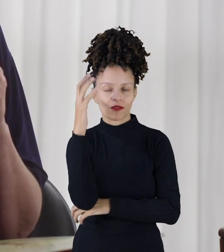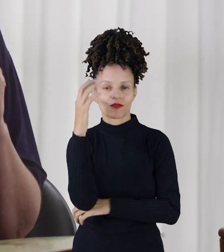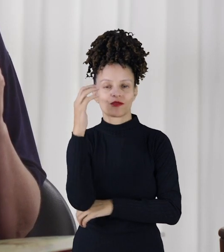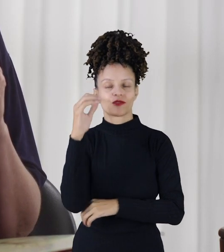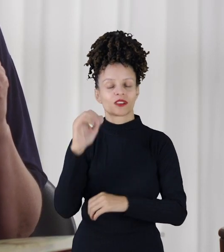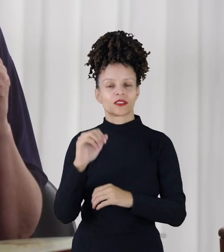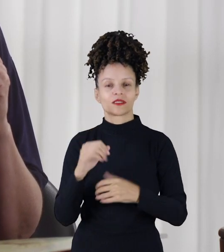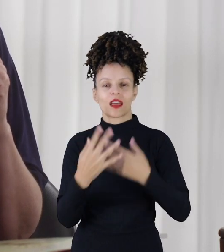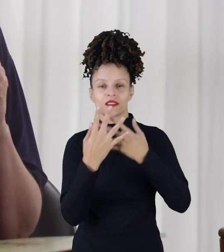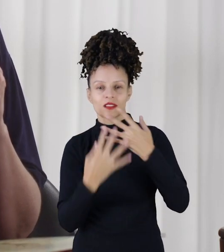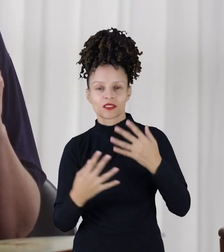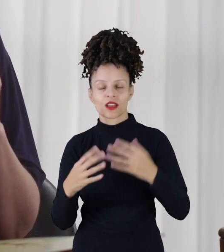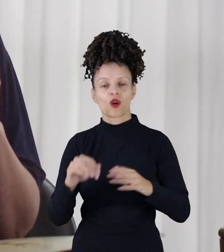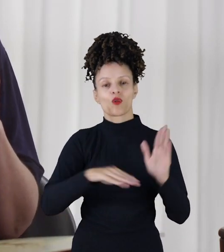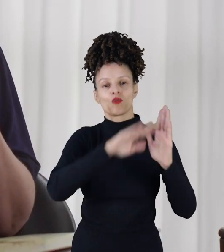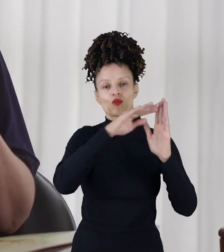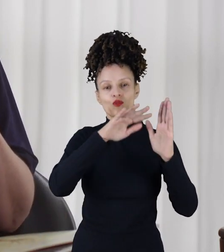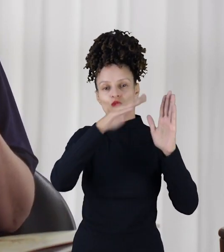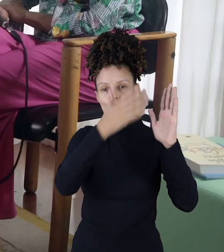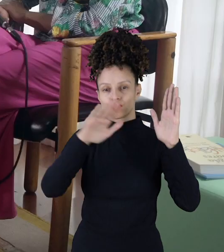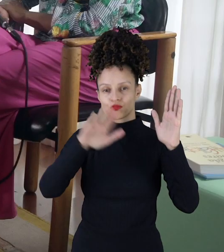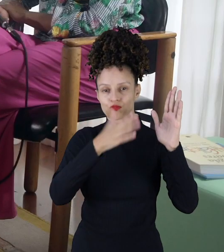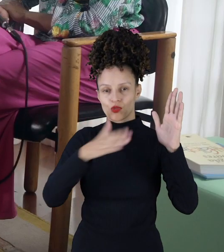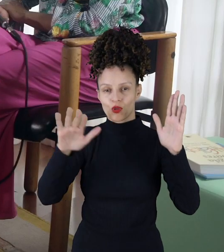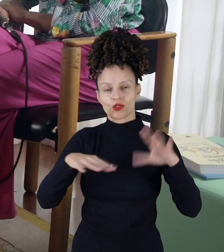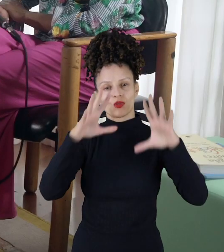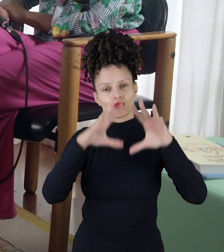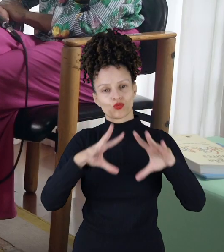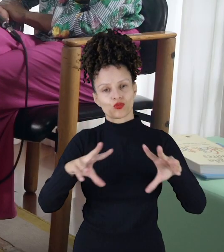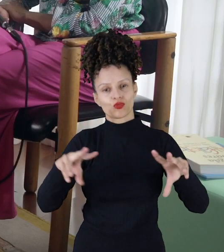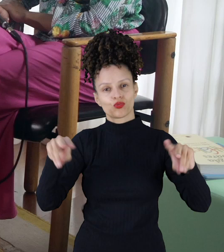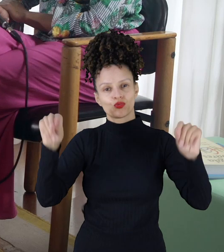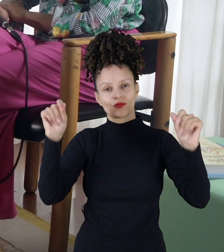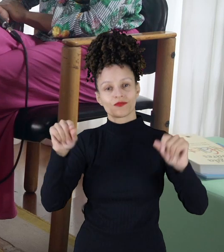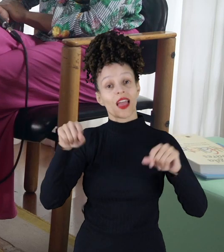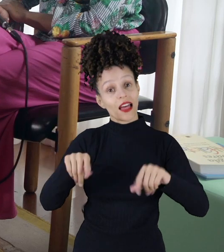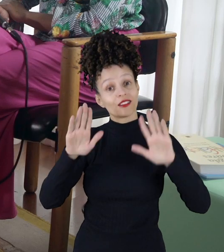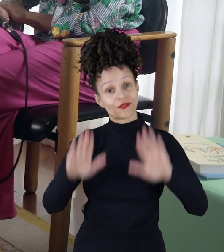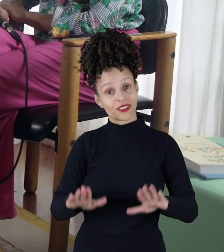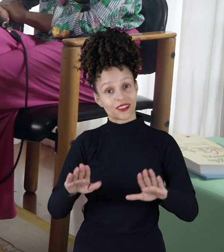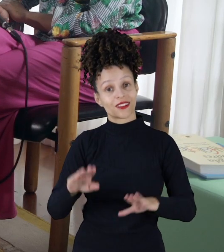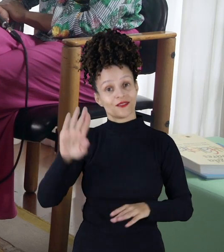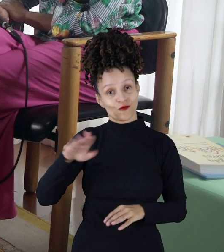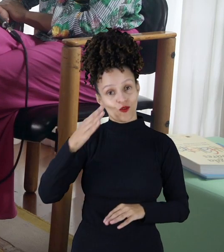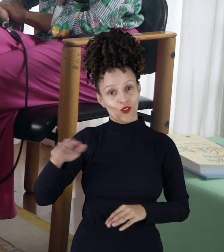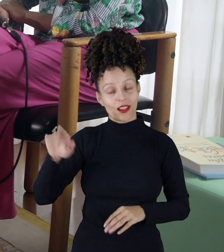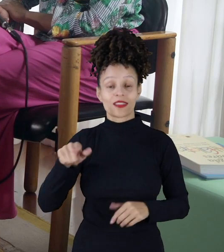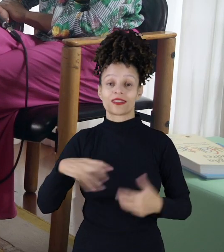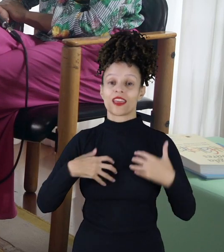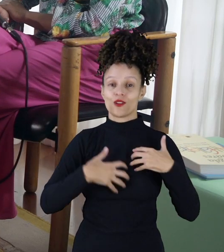da árvore. As estações passam, o outono chega, as folhas todas vão embora e ela